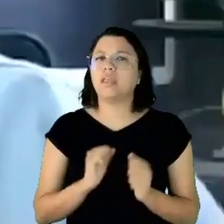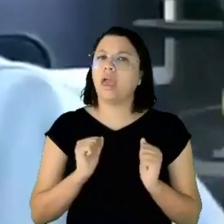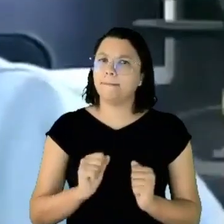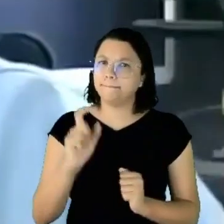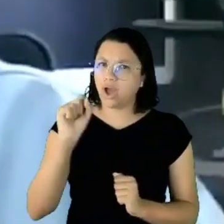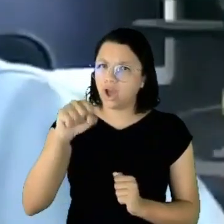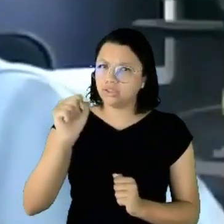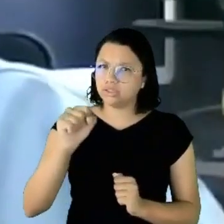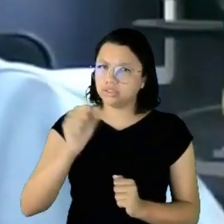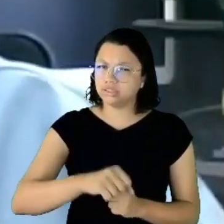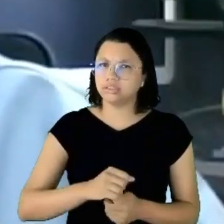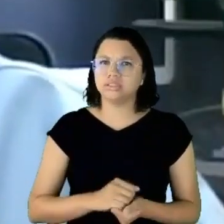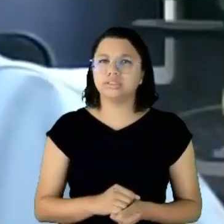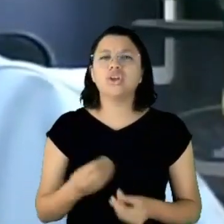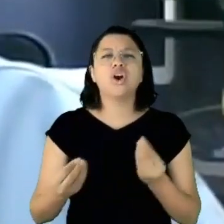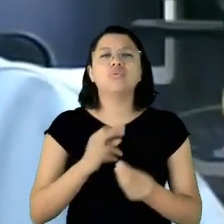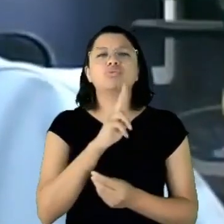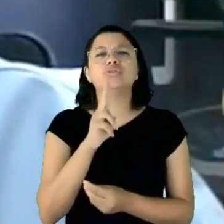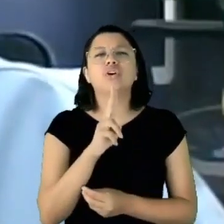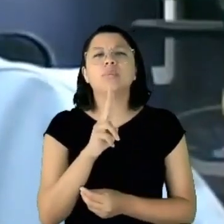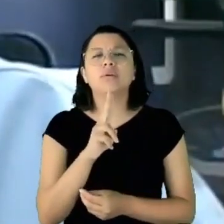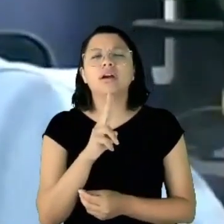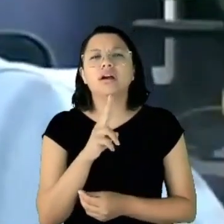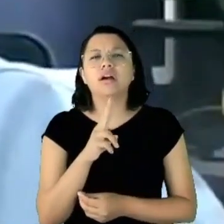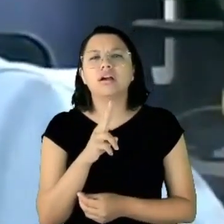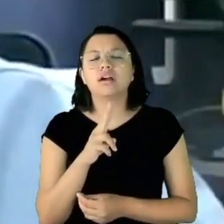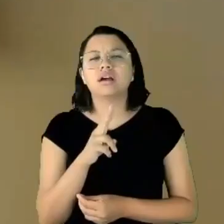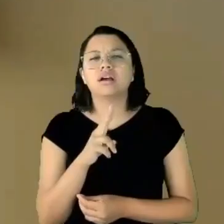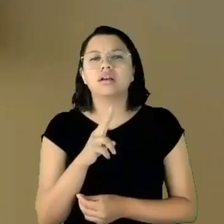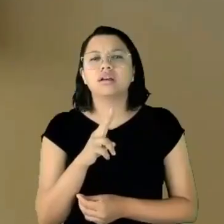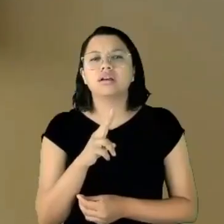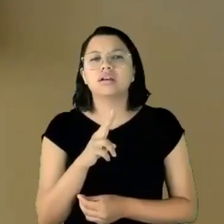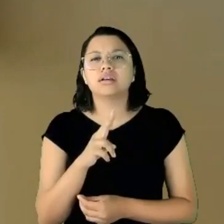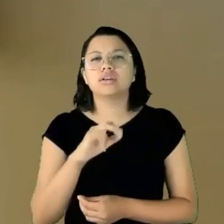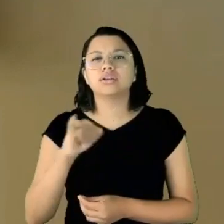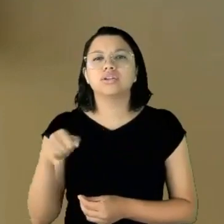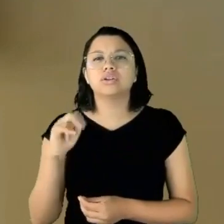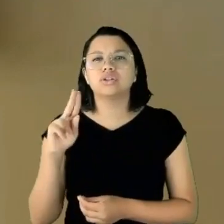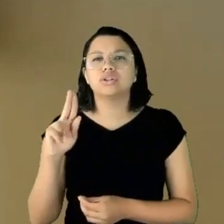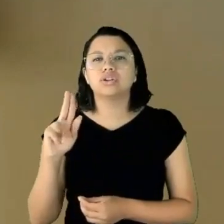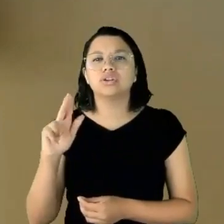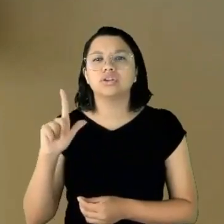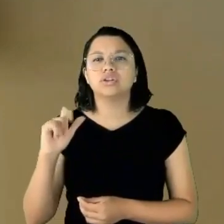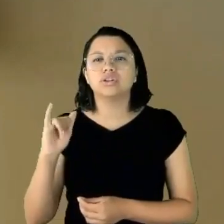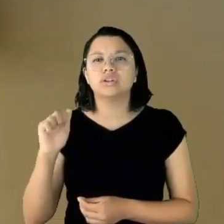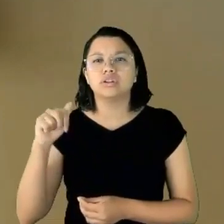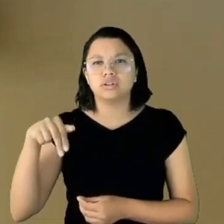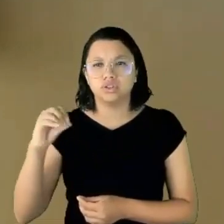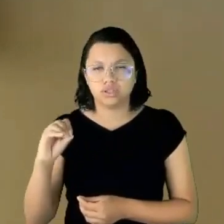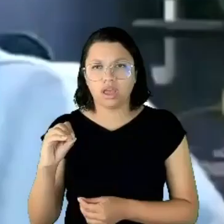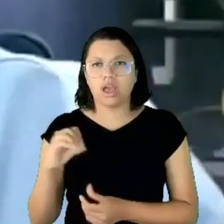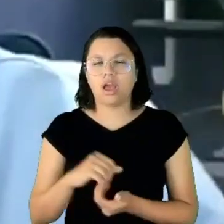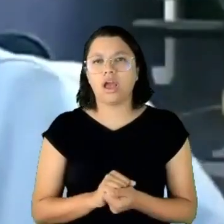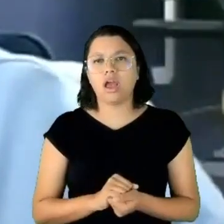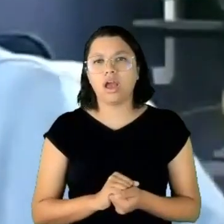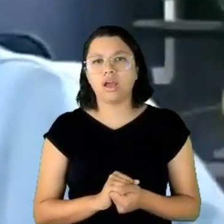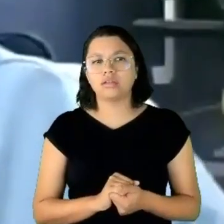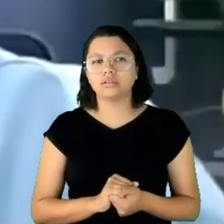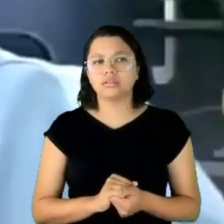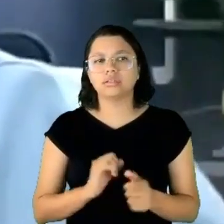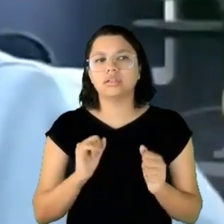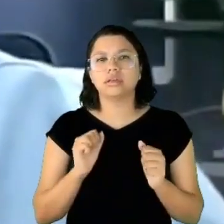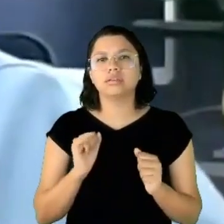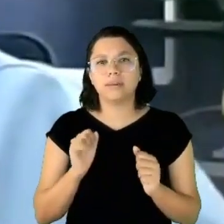não é possível assim como é que é o nome dele é o Juliano Silveira Camargo ô Juliano